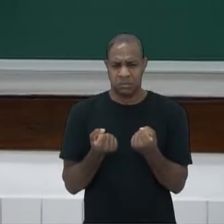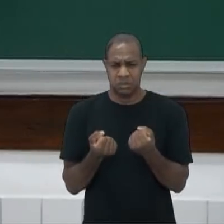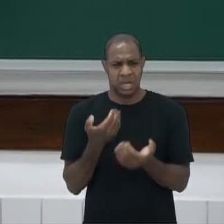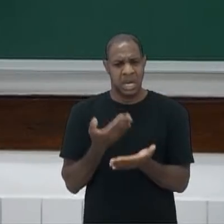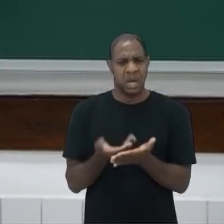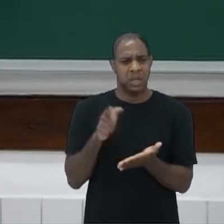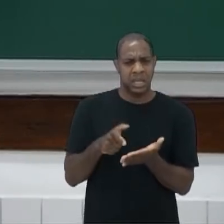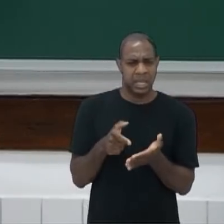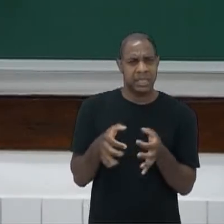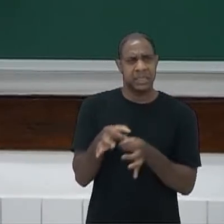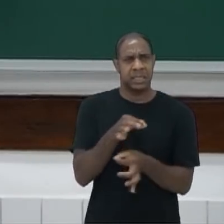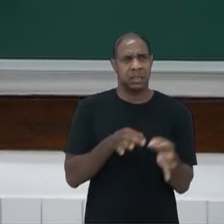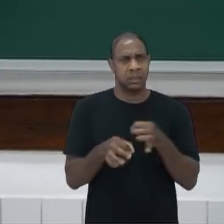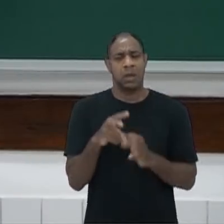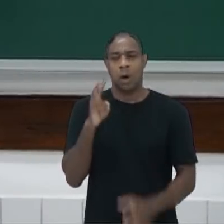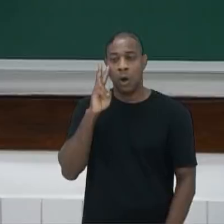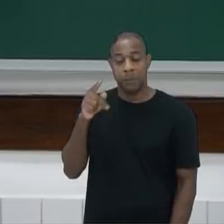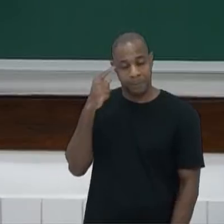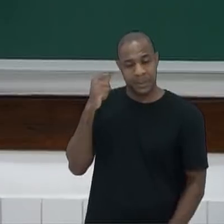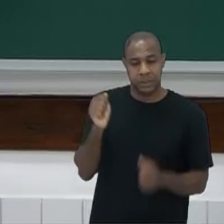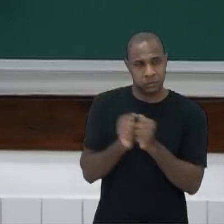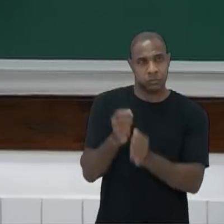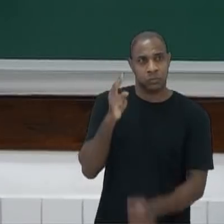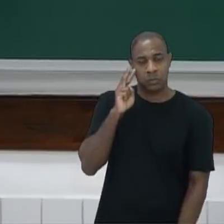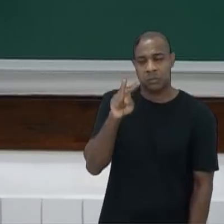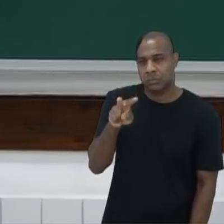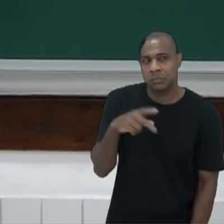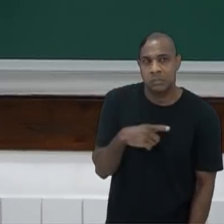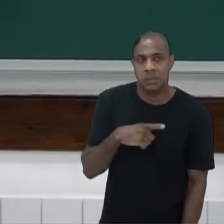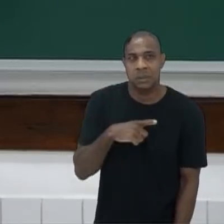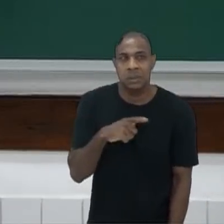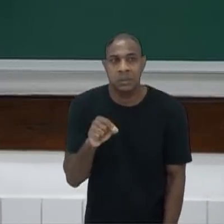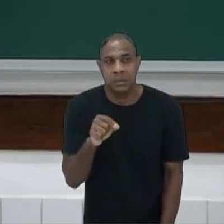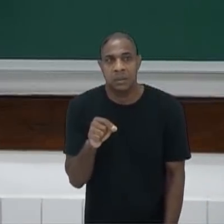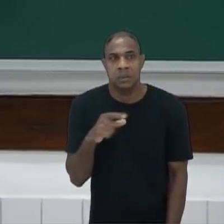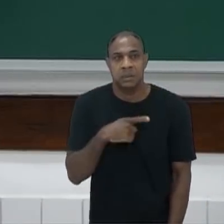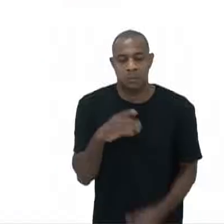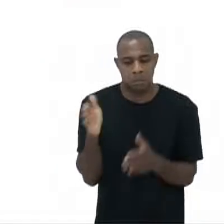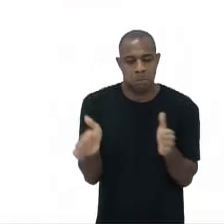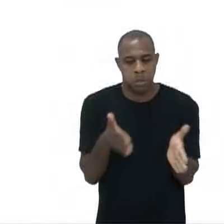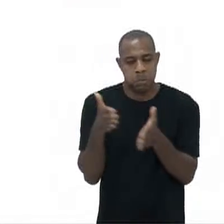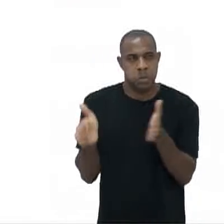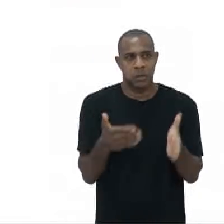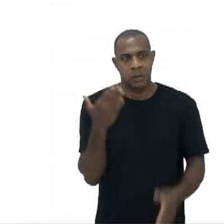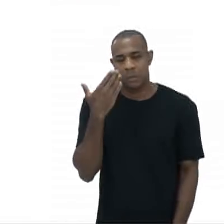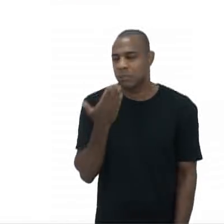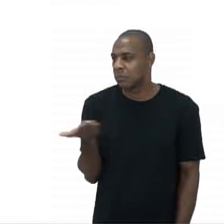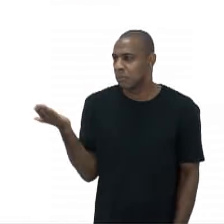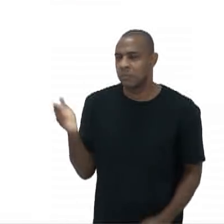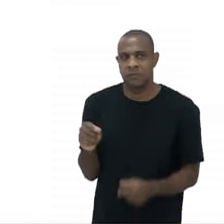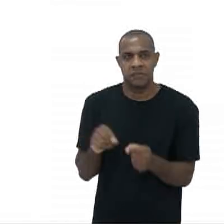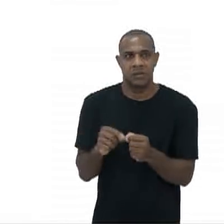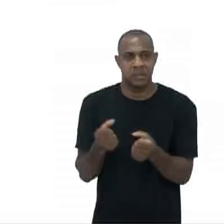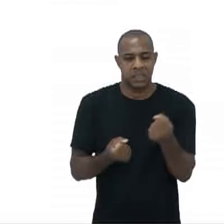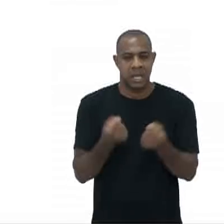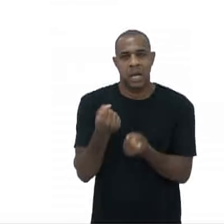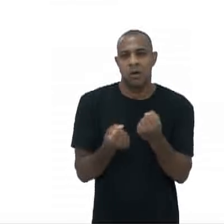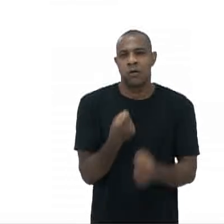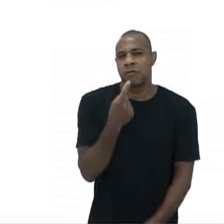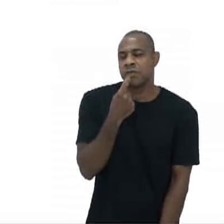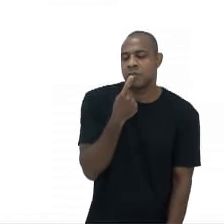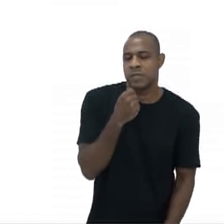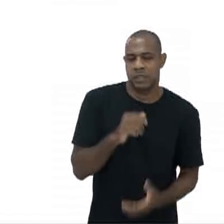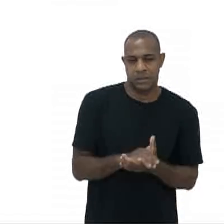pensar comigo? Vamos olhar a imagem, junto comigo, vamos interpretar. Aqui eu tenho uma linha de produção. Estamos produzindo carros vermelhos, por